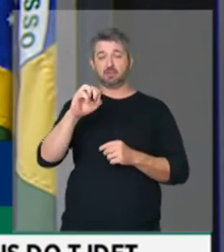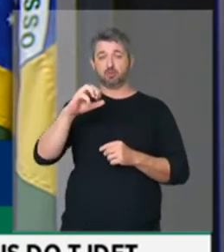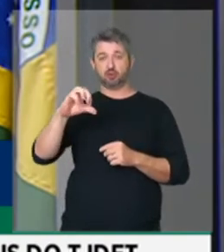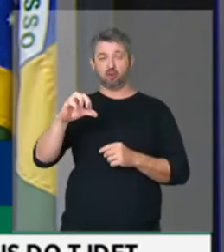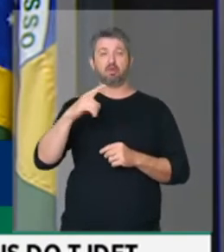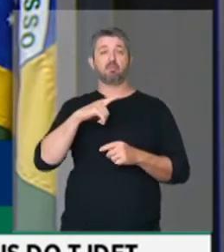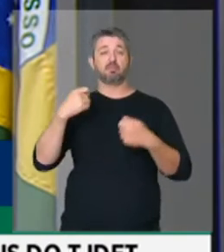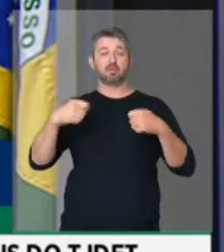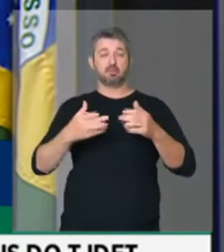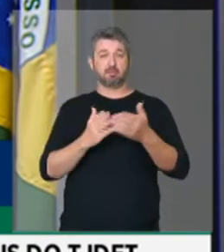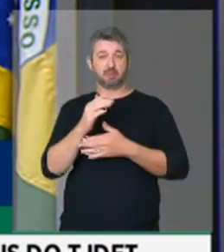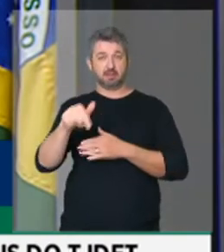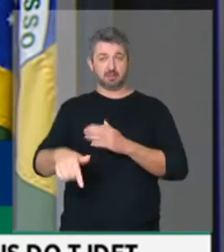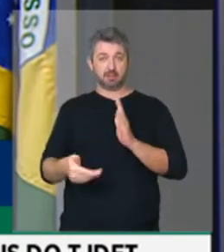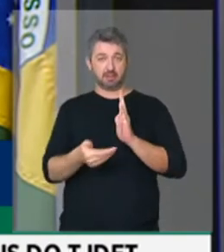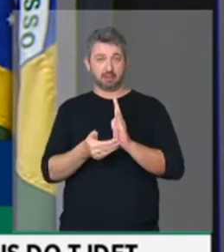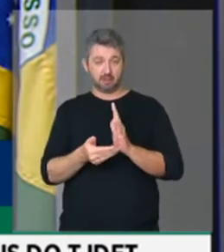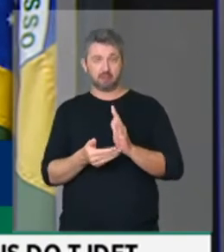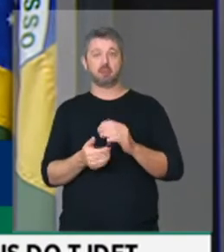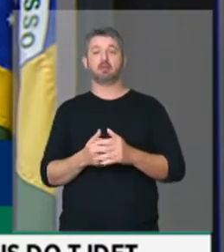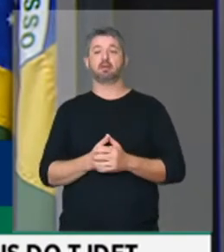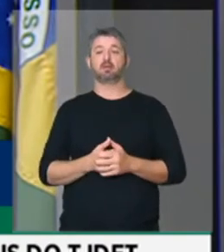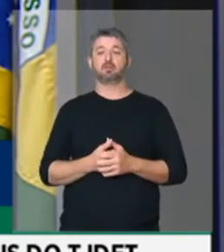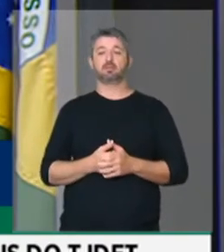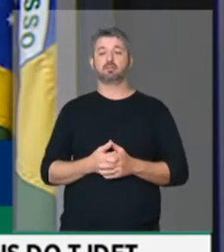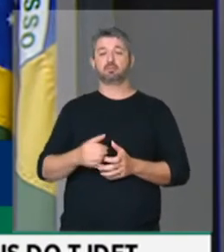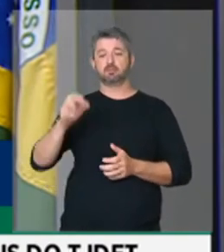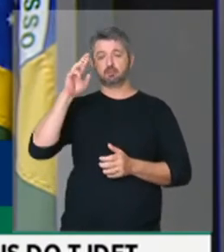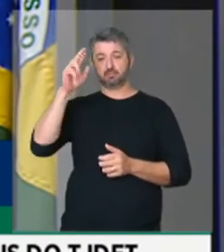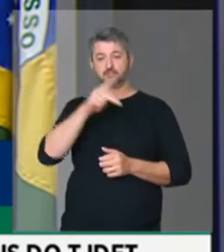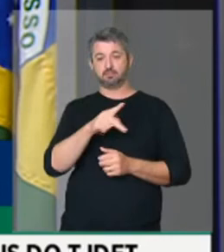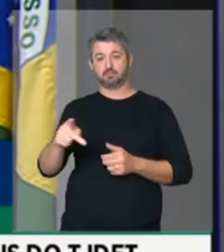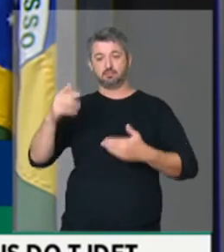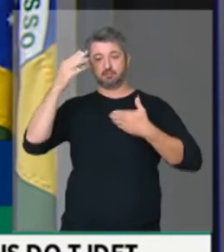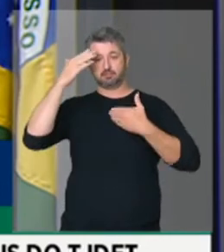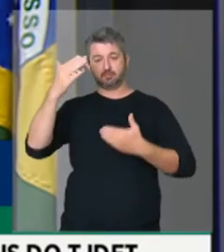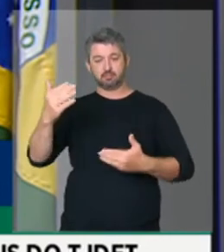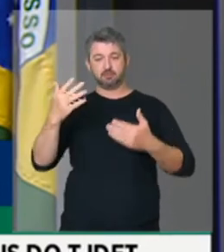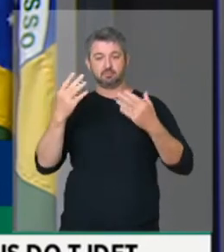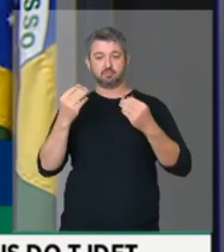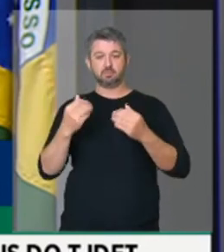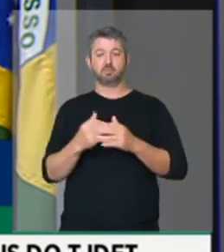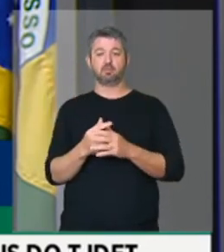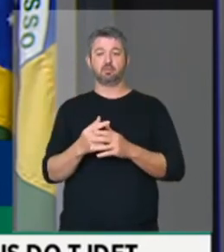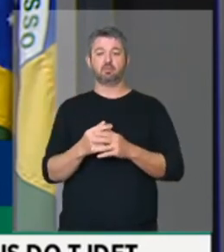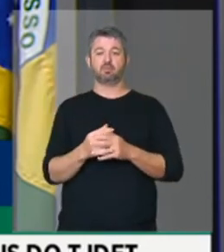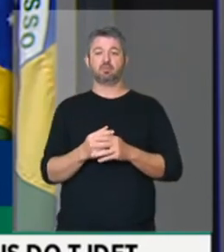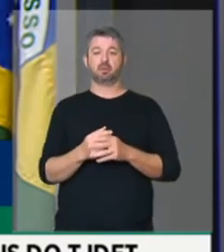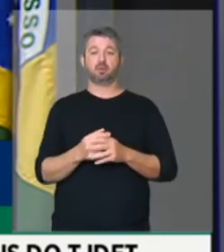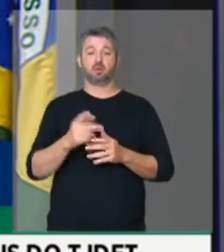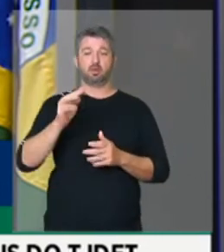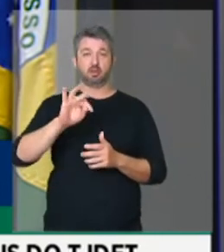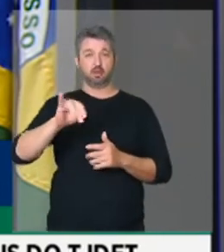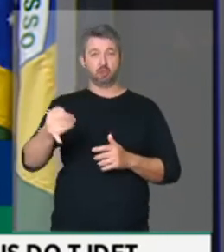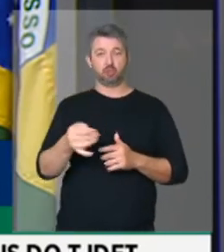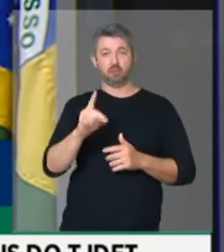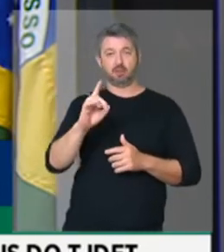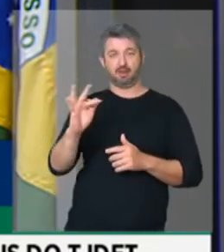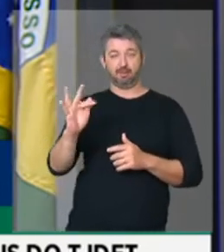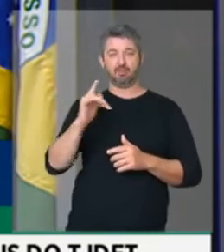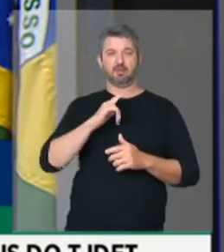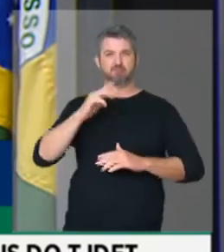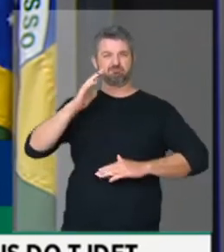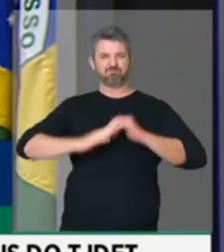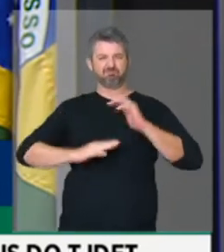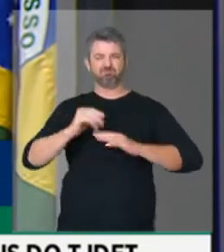ser aprovado pelo plenário dessa Casa Legislativa. Senhor Presidente, eu quero agradecer. Né, nós temos um TJ aqui altamente qualificado no